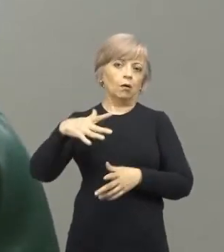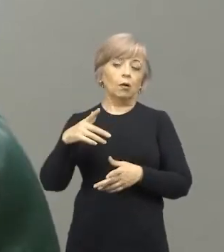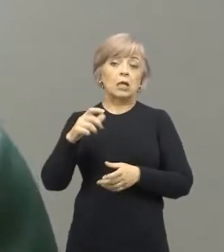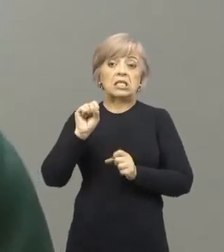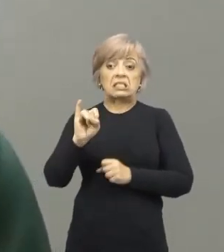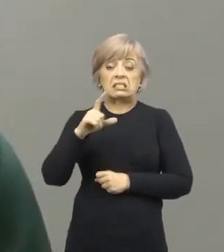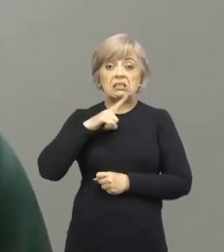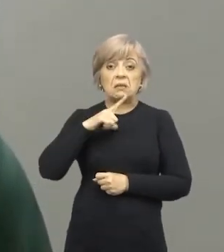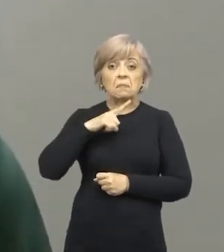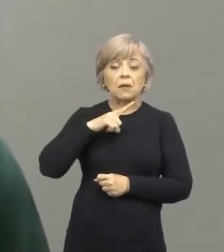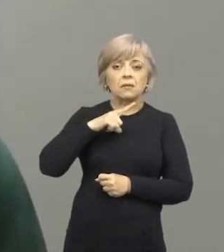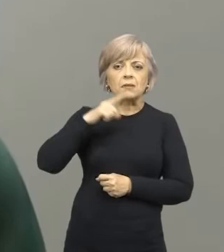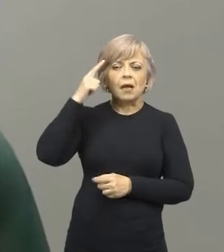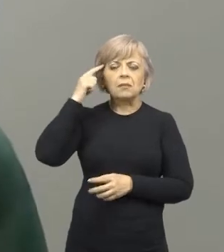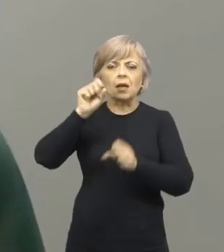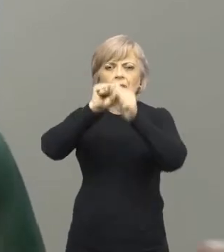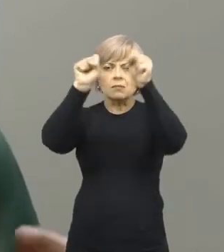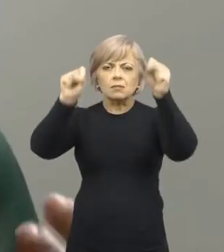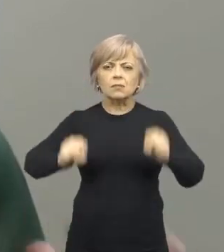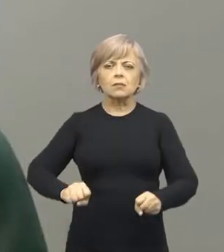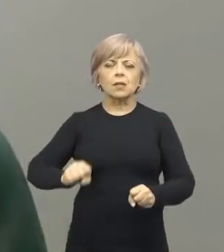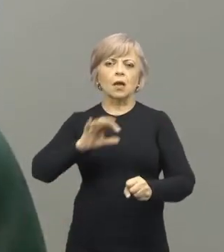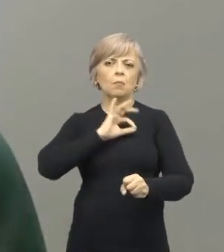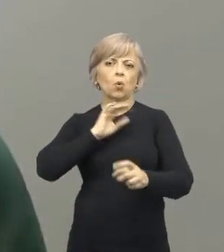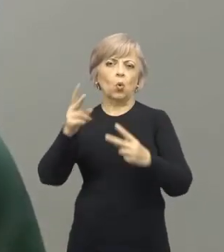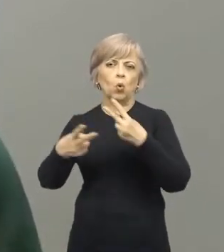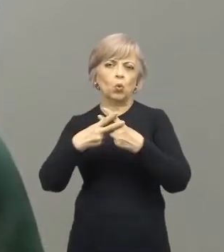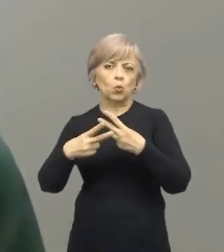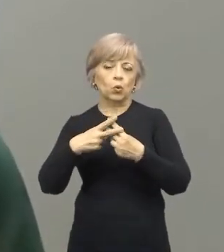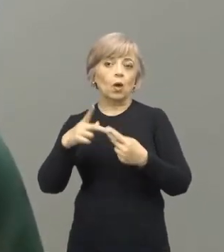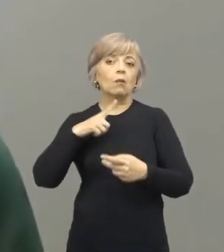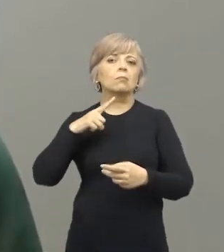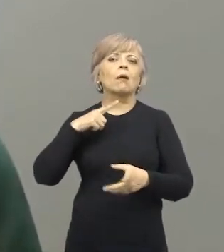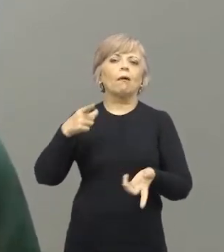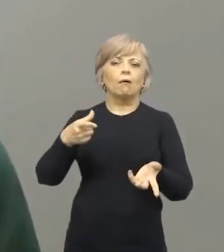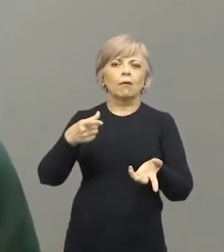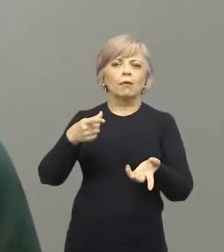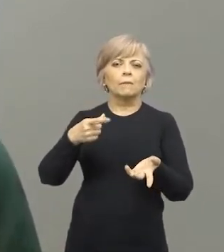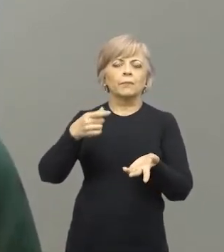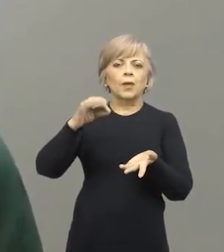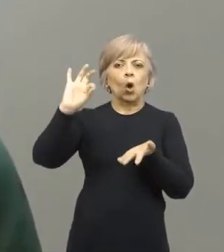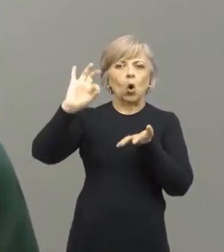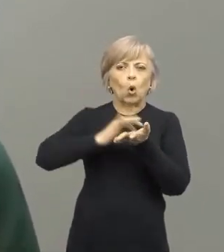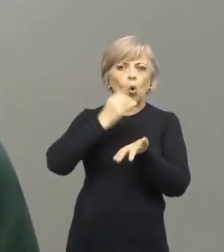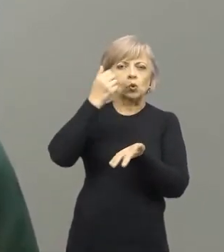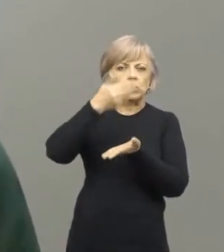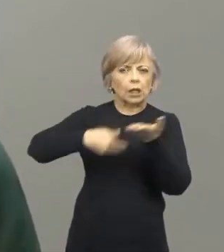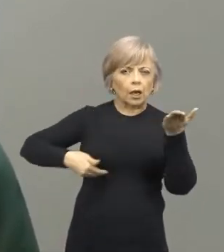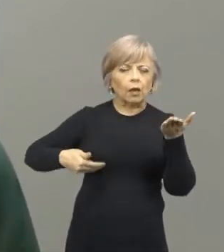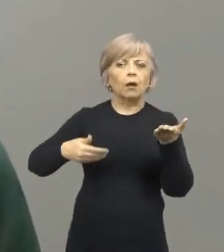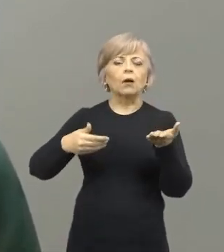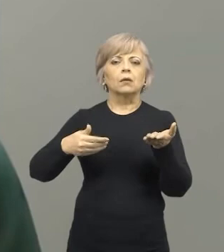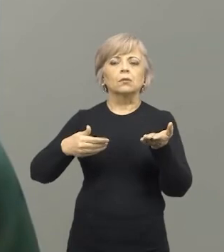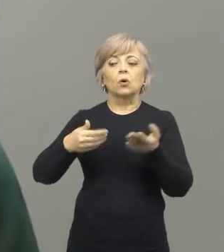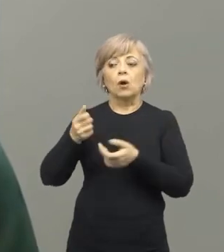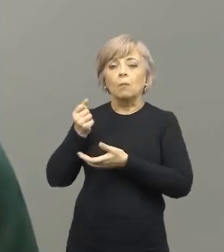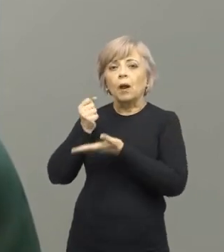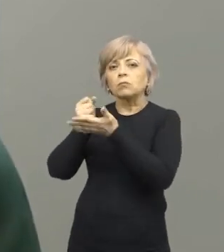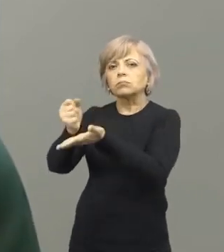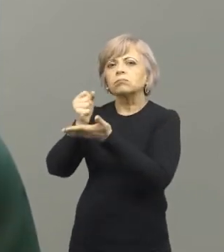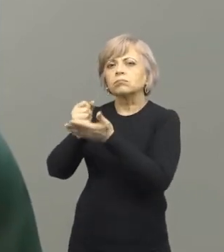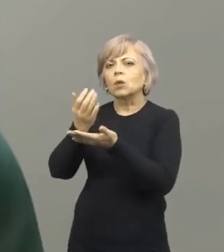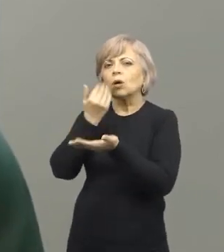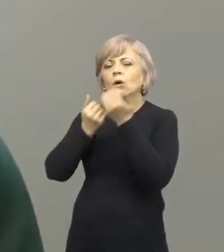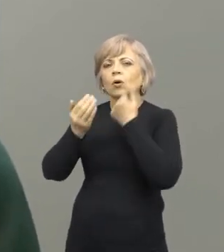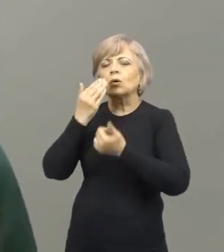do sistema penitenciário, trabalhamos em muitos contratos relacionados também a fornecimento de alimentação em cantina,